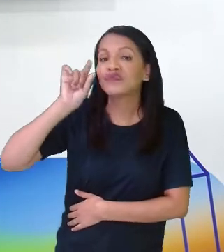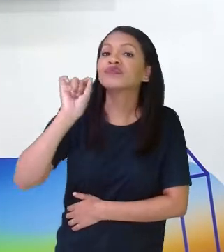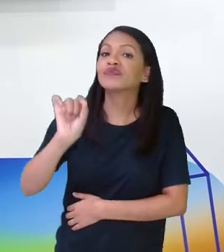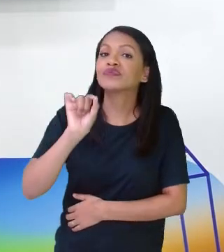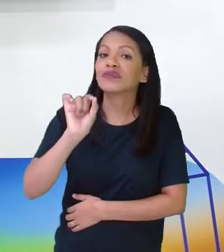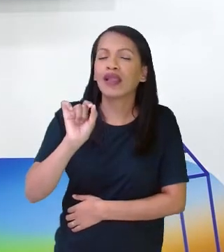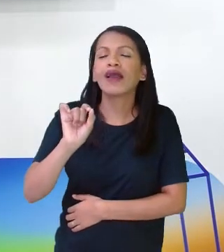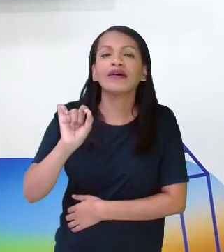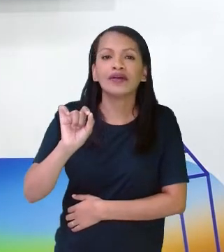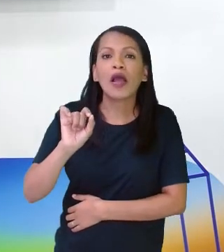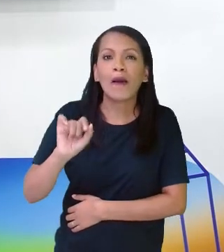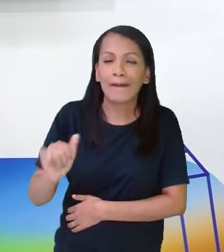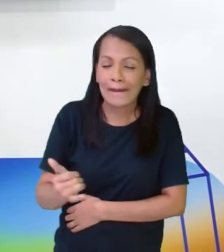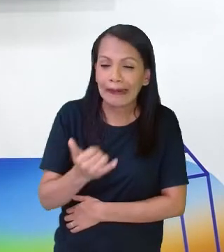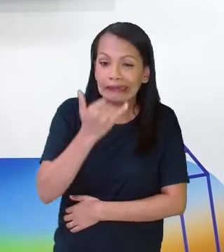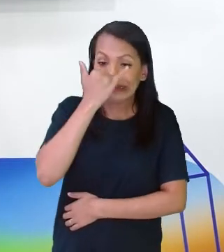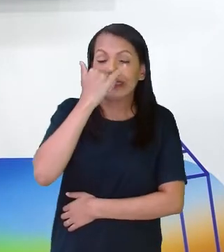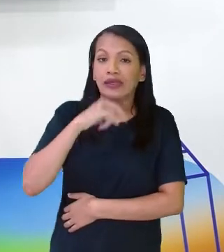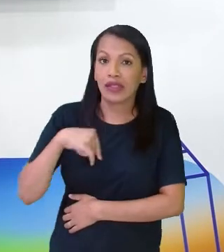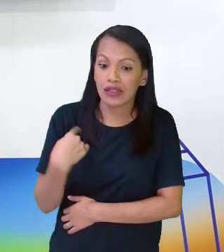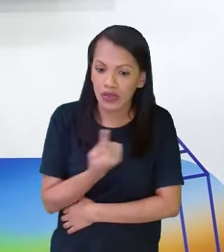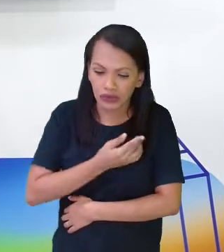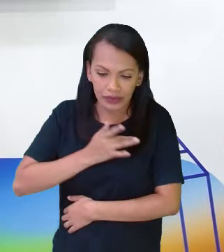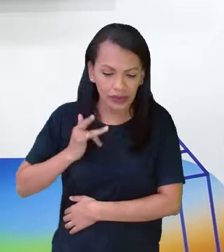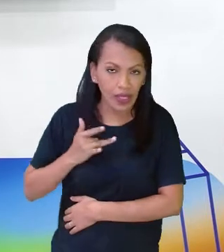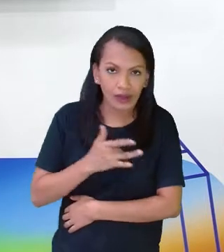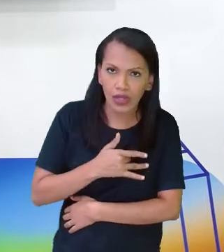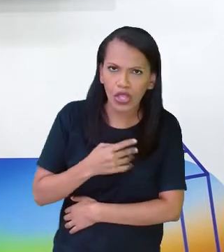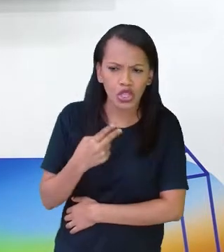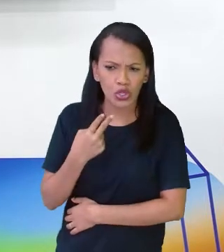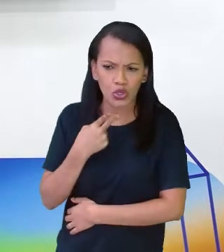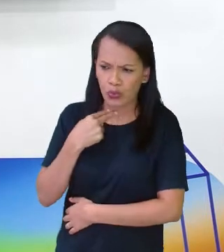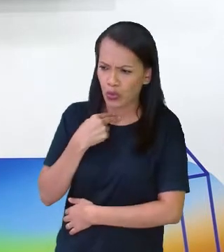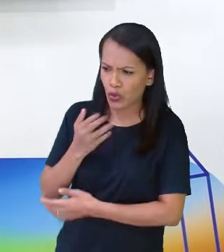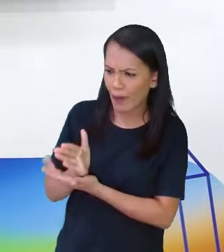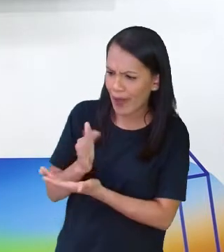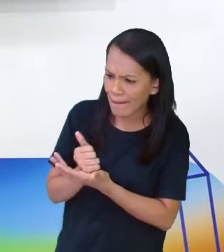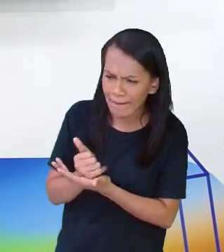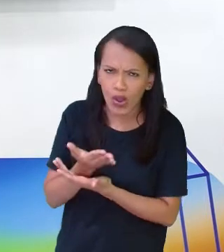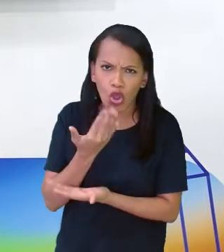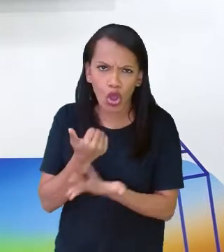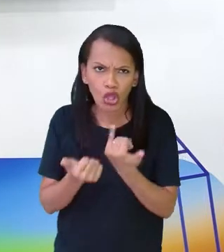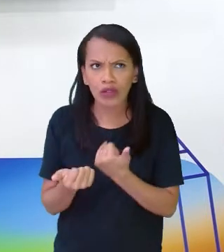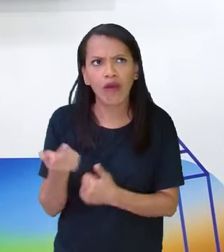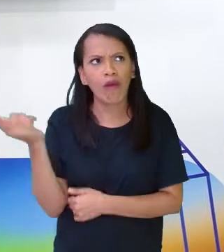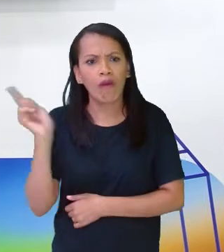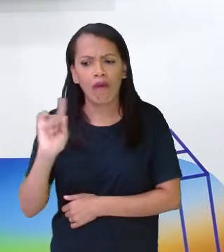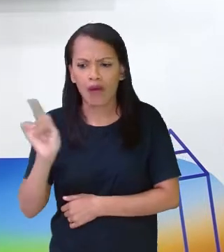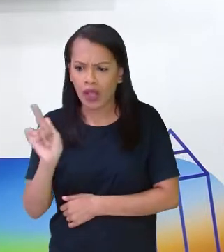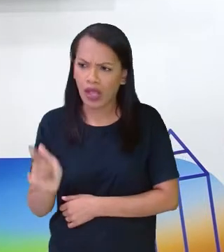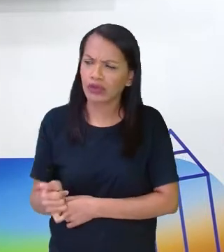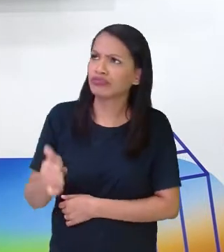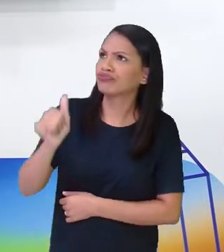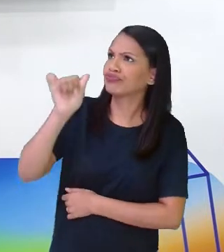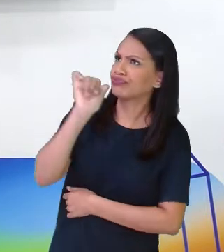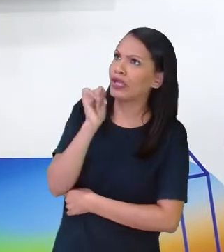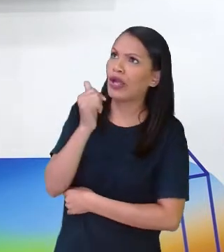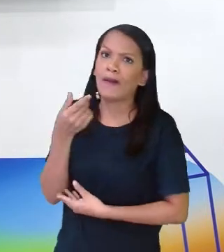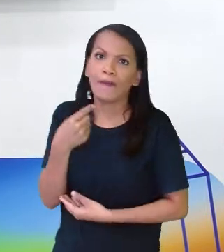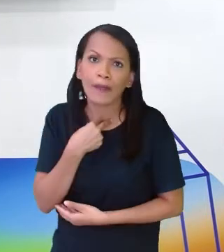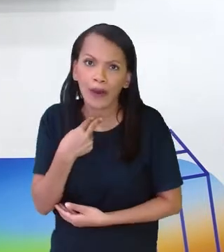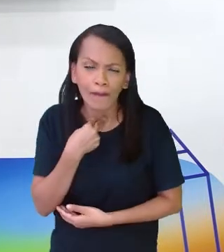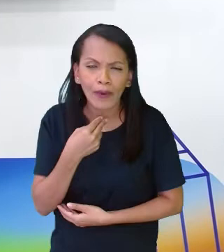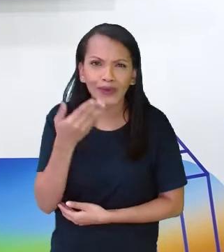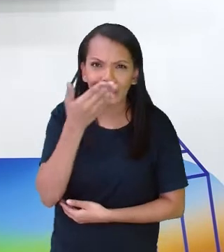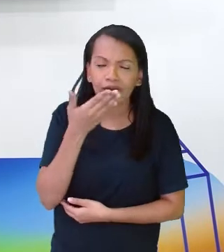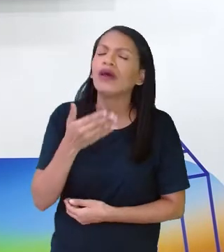trazer prejuízos à nossa saúde. Ah, eu não posso comer um bolo, não posso comer um refrigerante, não posso tomar um refrigerante, não posso comer um doce.